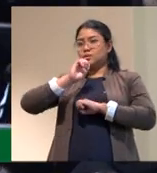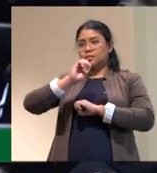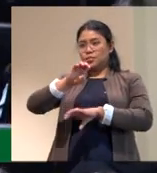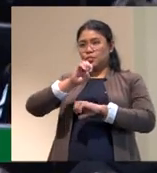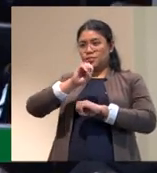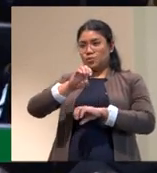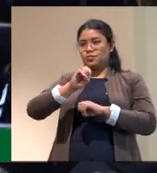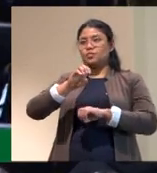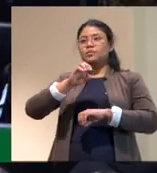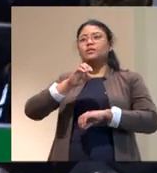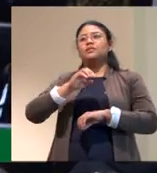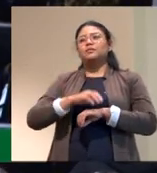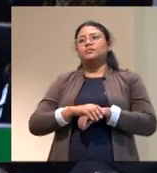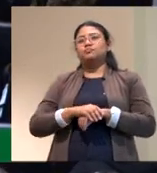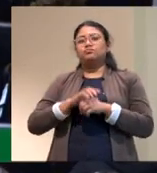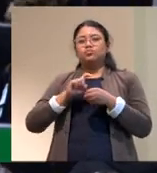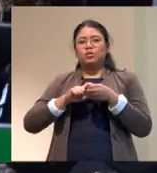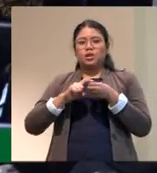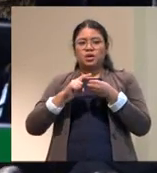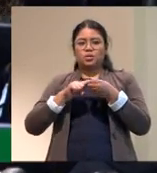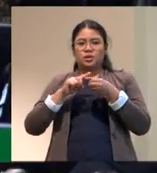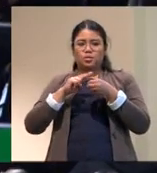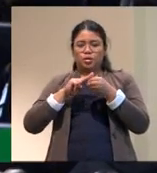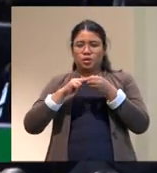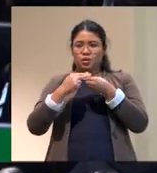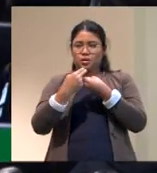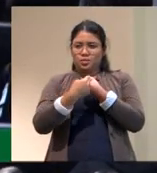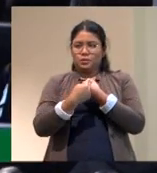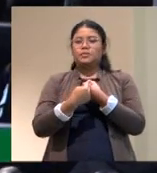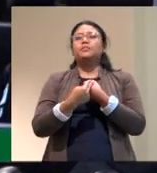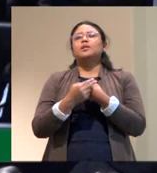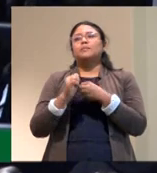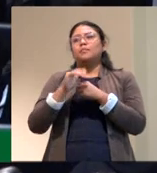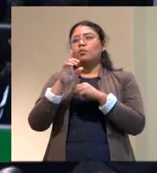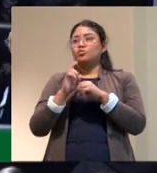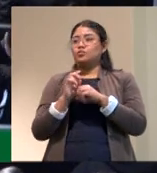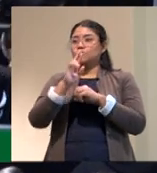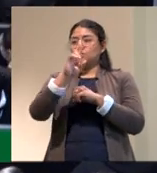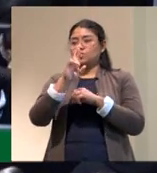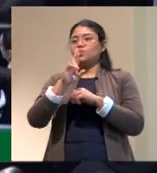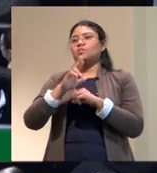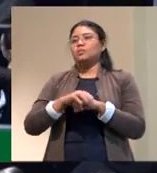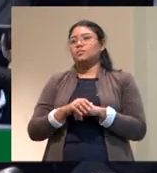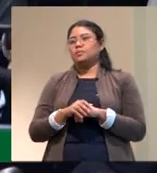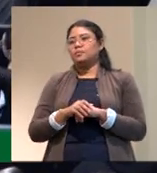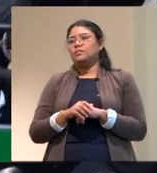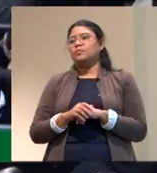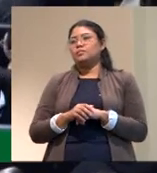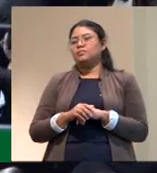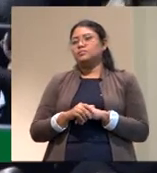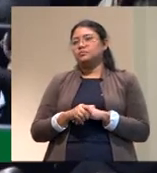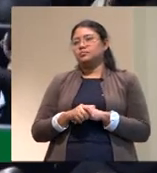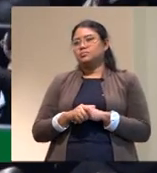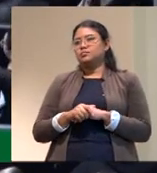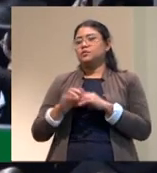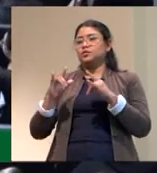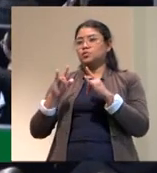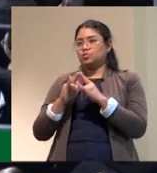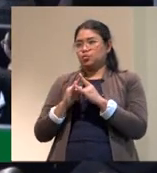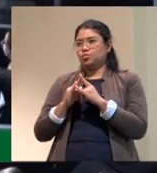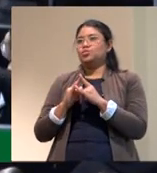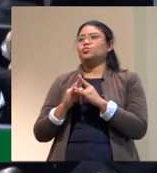Universidade Estadual de Campinas, realizou estágio pós-doutoral no Instituto de Estudos da Criança, na Universidade do